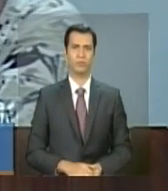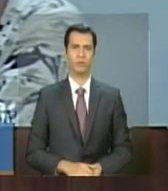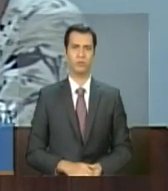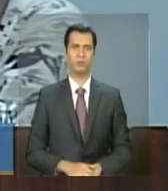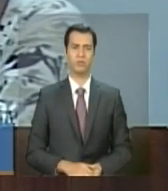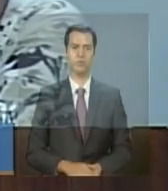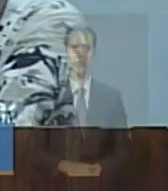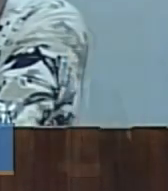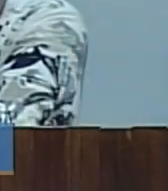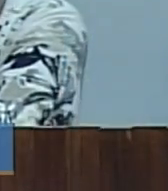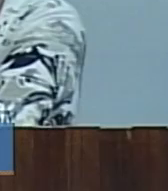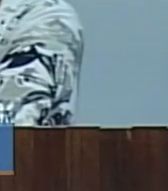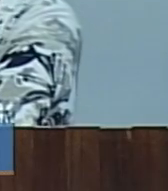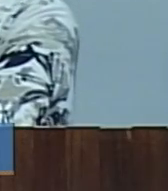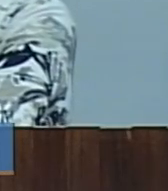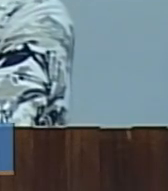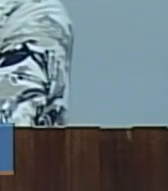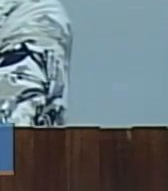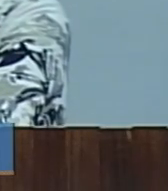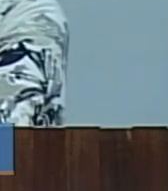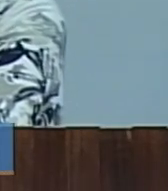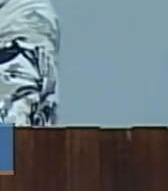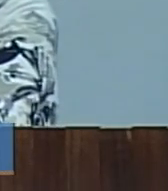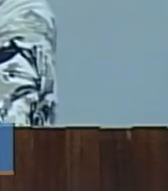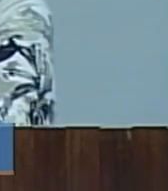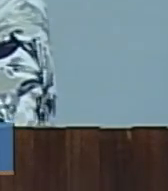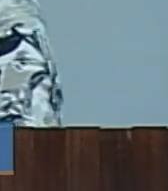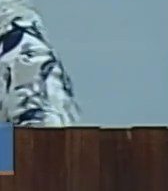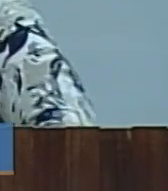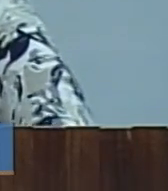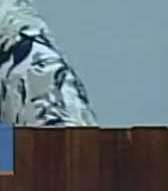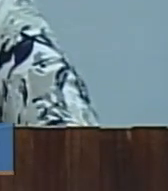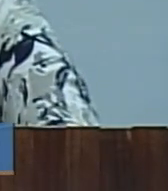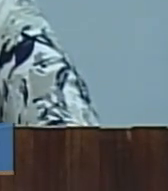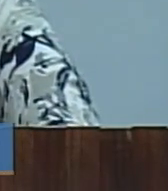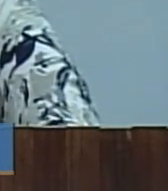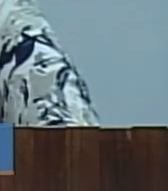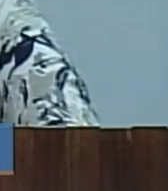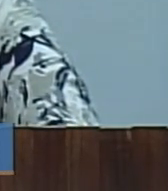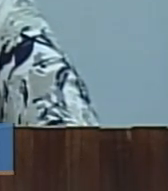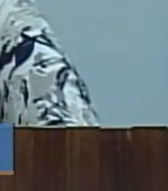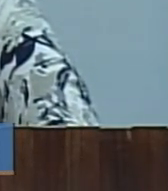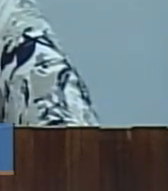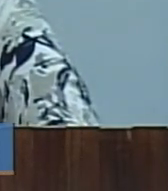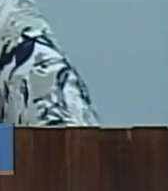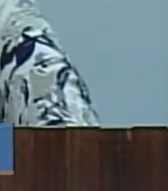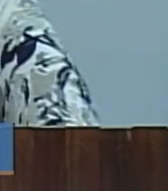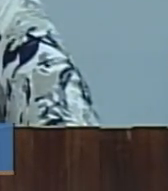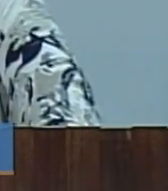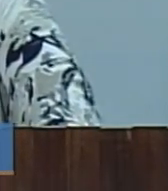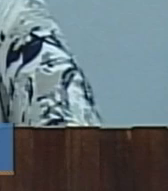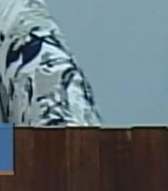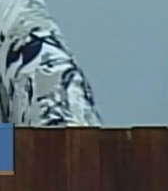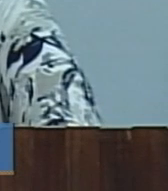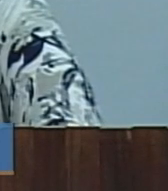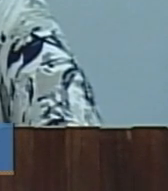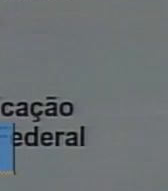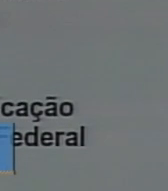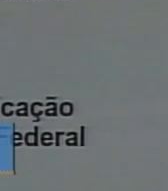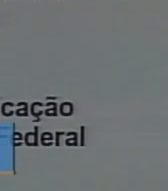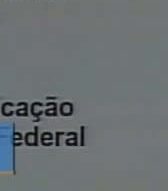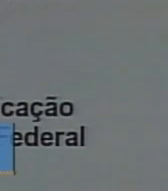passar. O governo federal vai estar ofertando, nesses 4 anos, 1 milhão e 700